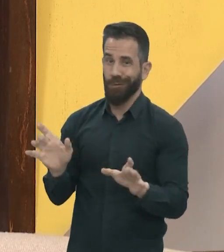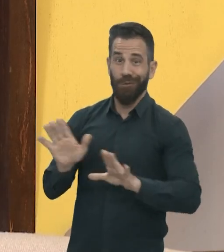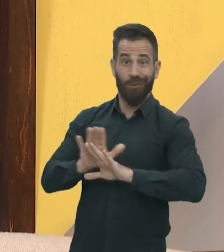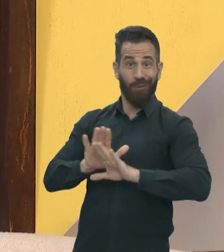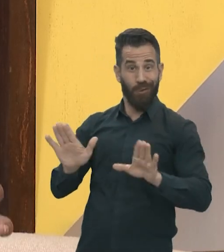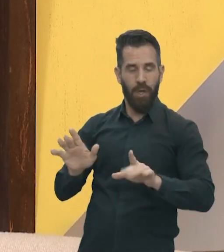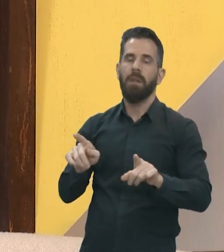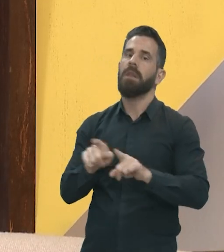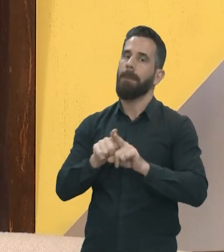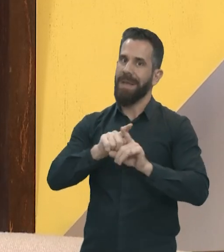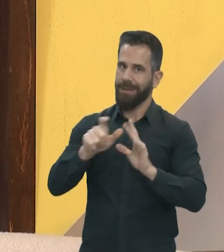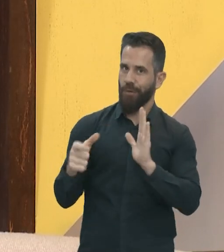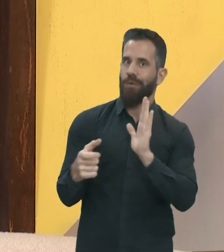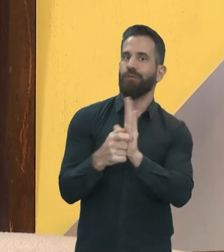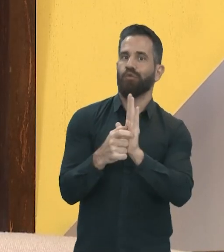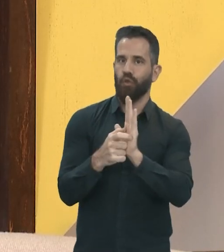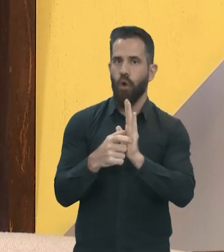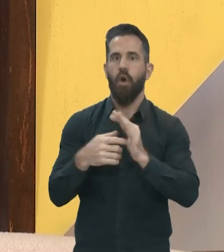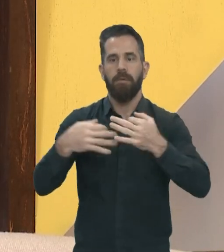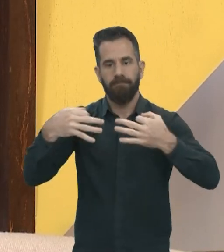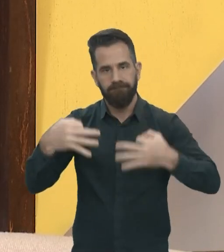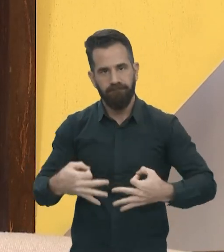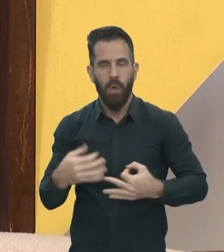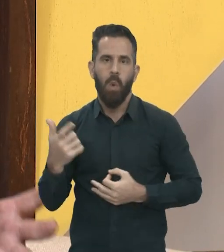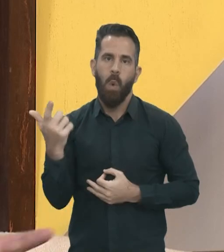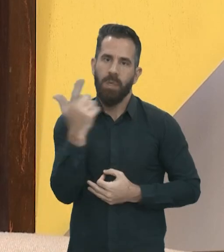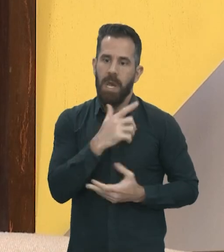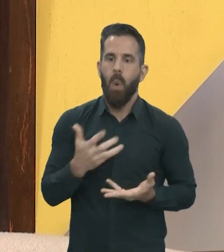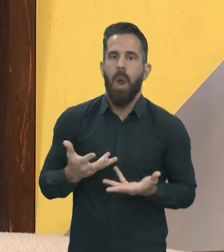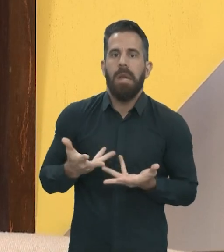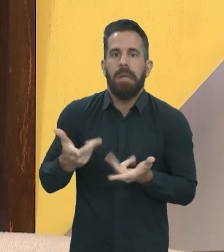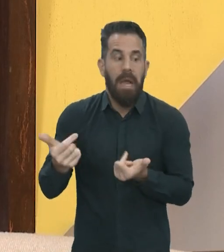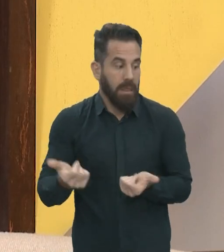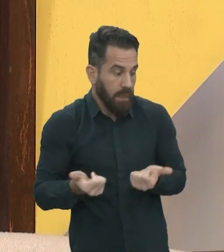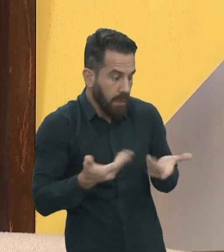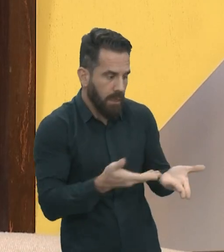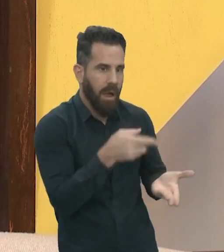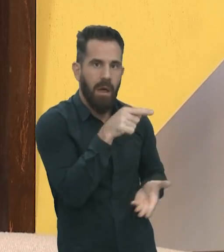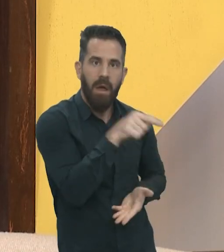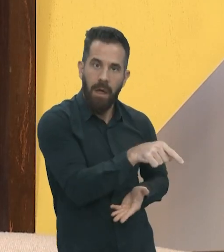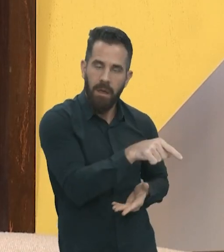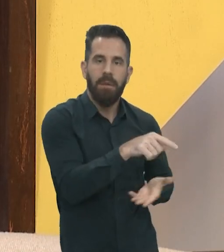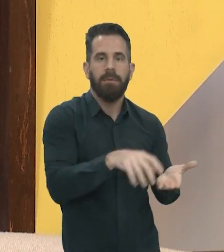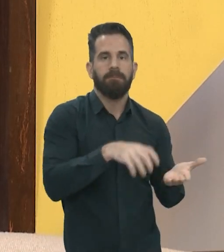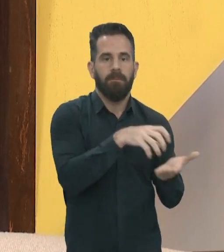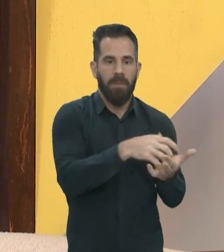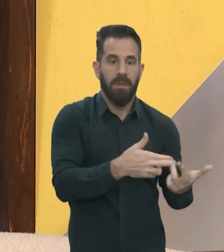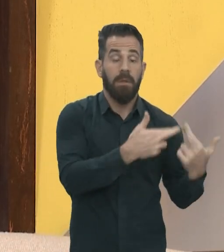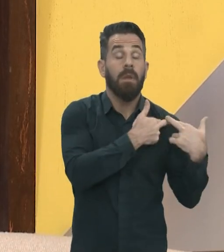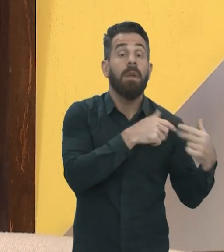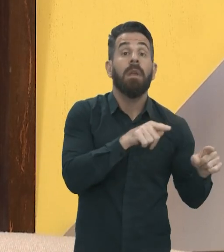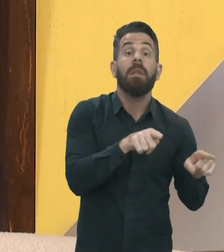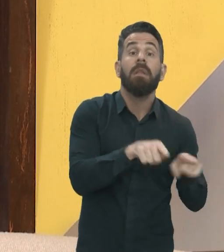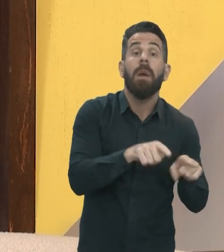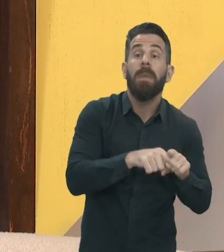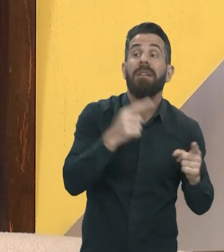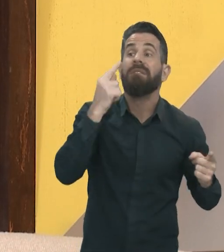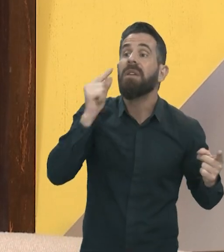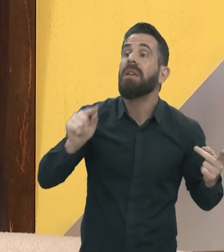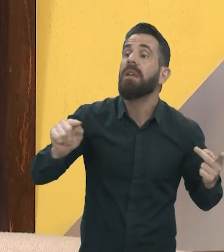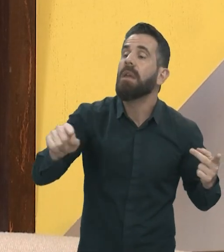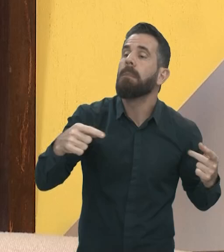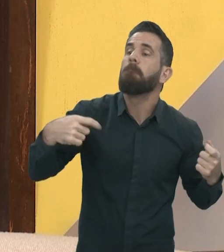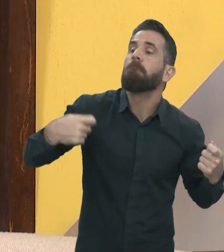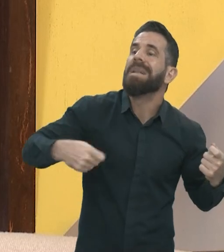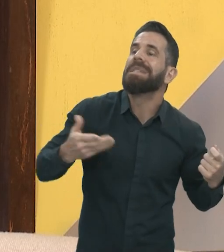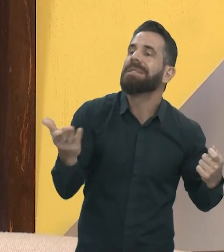e integrar a CEINFRA, né, do ponto de vista da atuação do que as unidades apresentam enquanto demanda. Muita unidade acadêmica nem